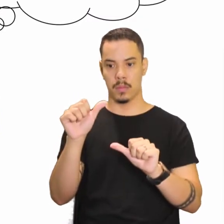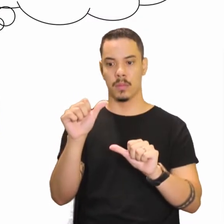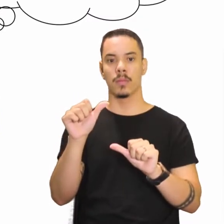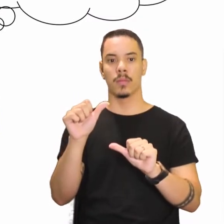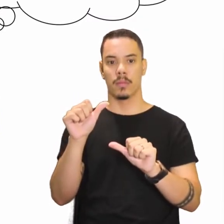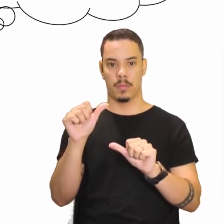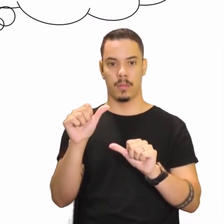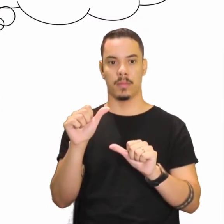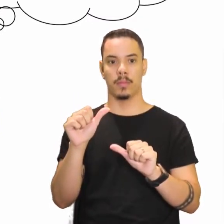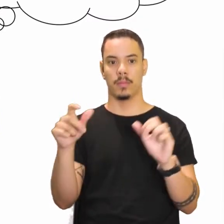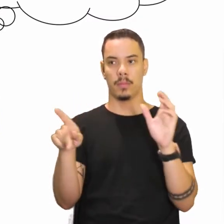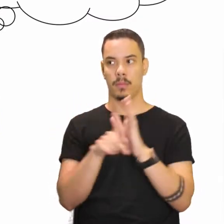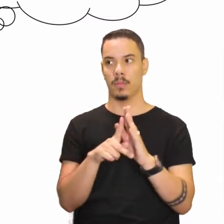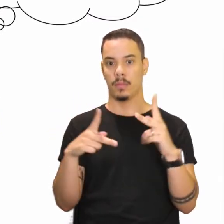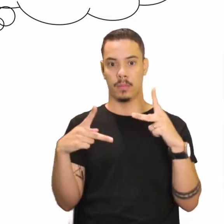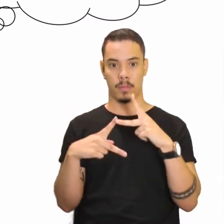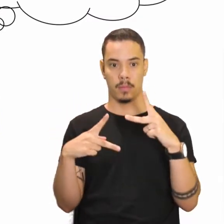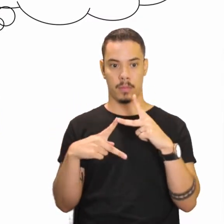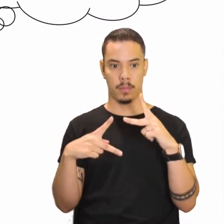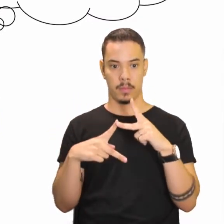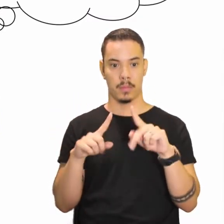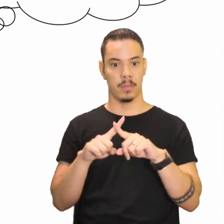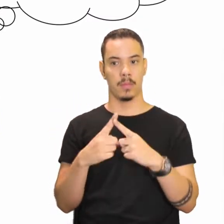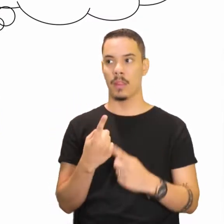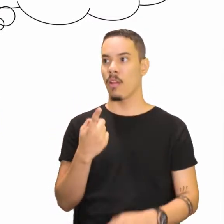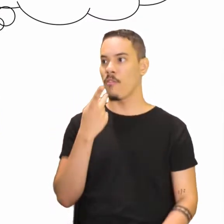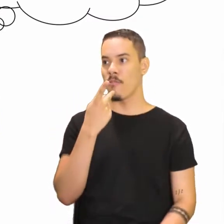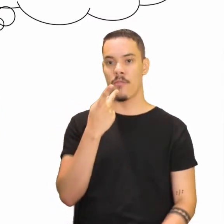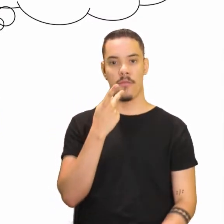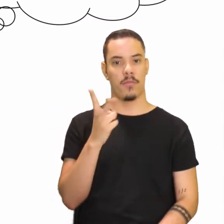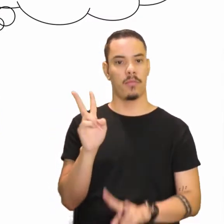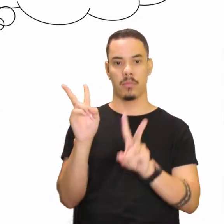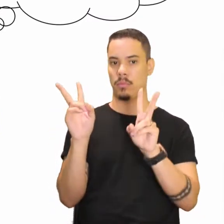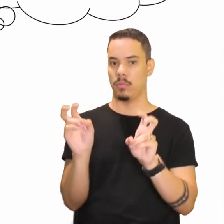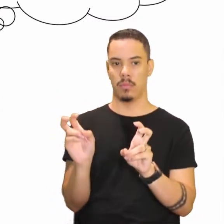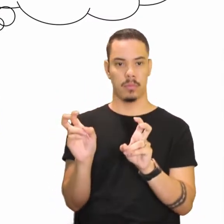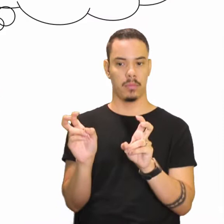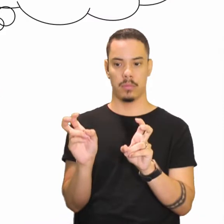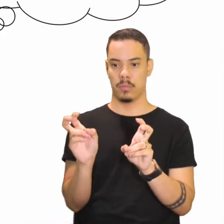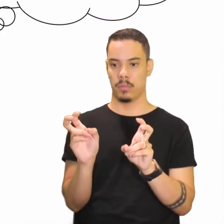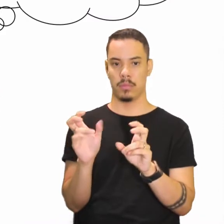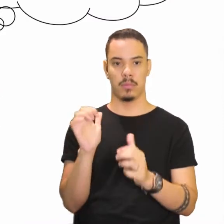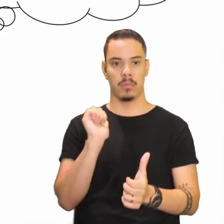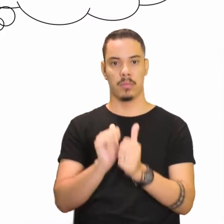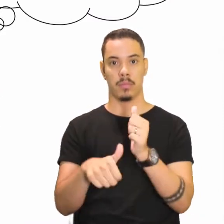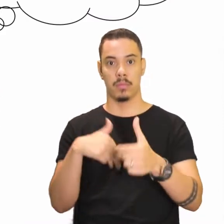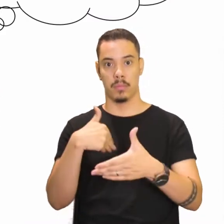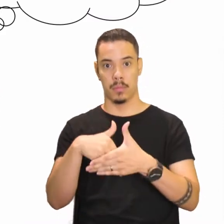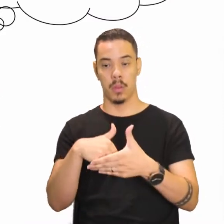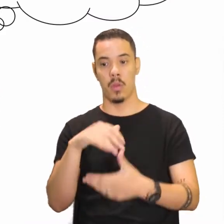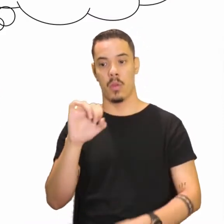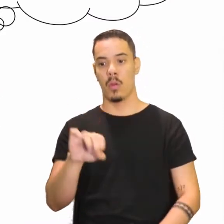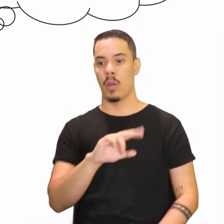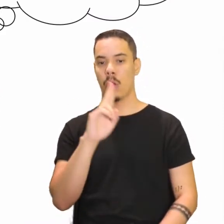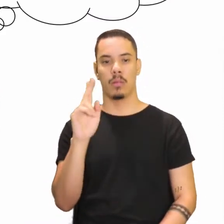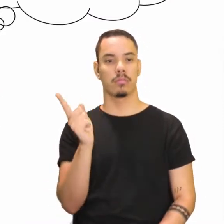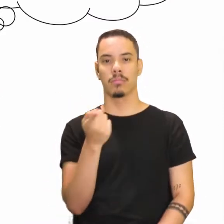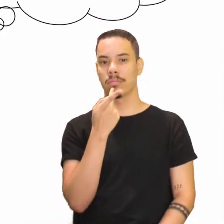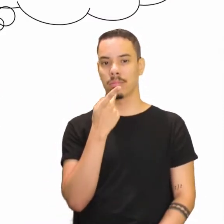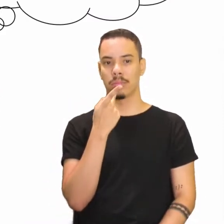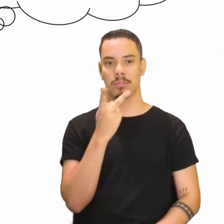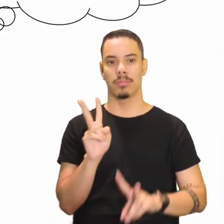locução prepositiva. Não falava sobre futebol. Não falava